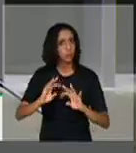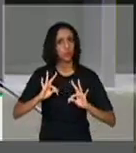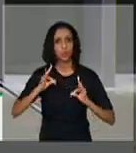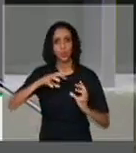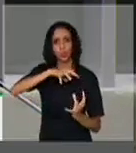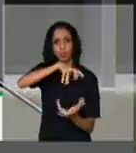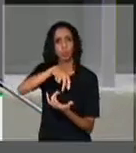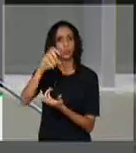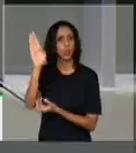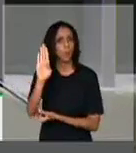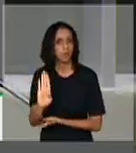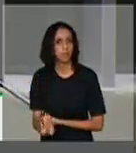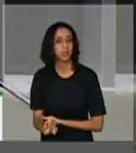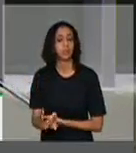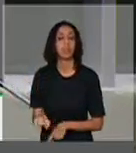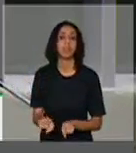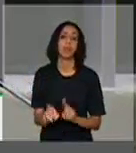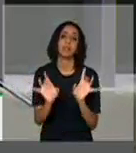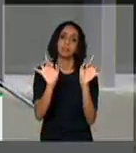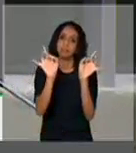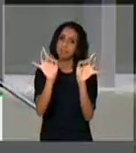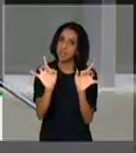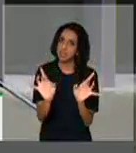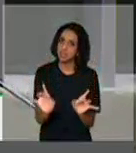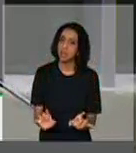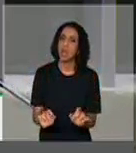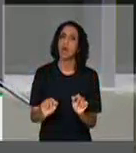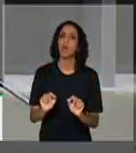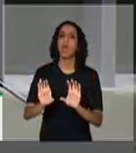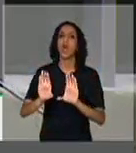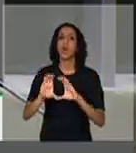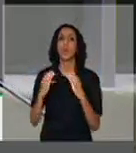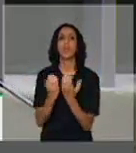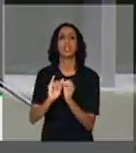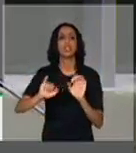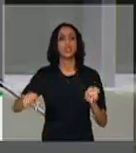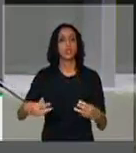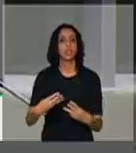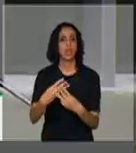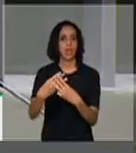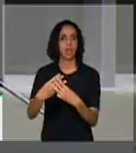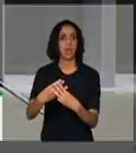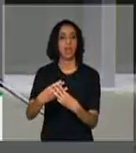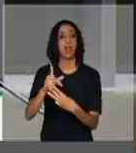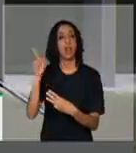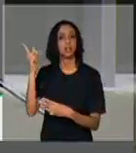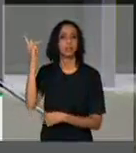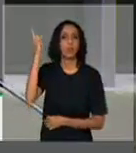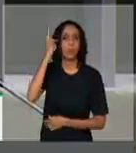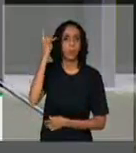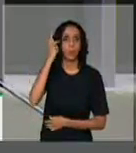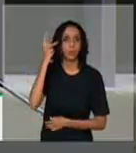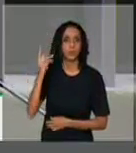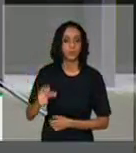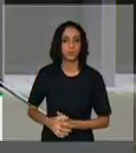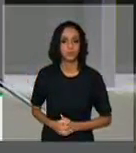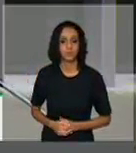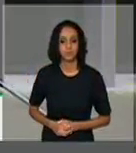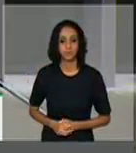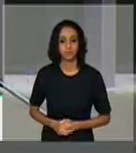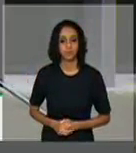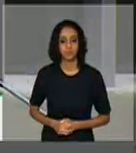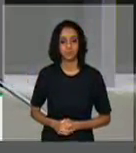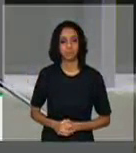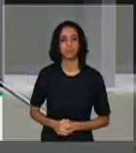Brasil, e de maneira muito especial a comunidade judaica do meu estado de São Paulo. Saúdo o